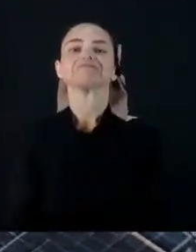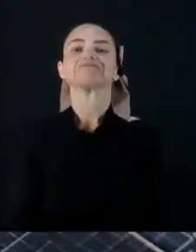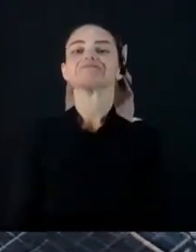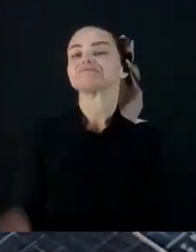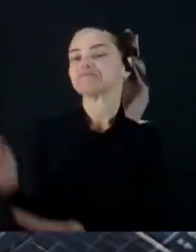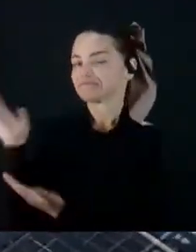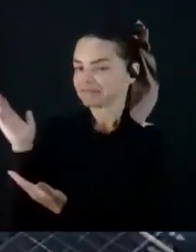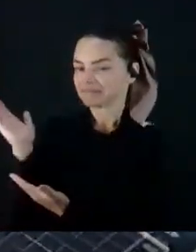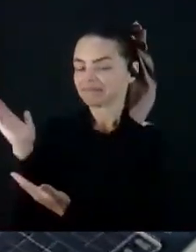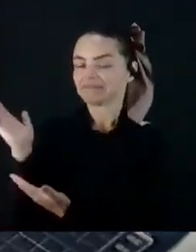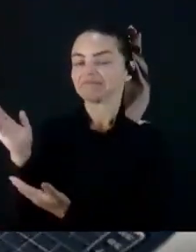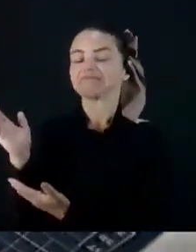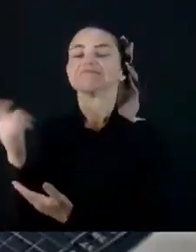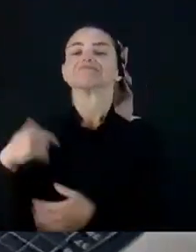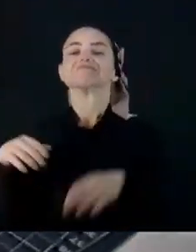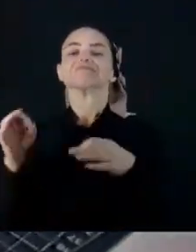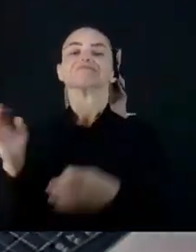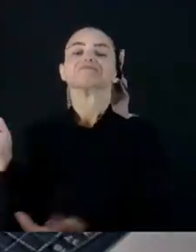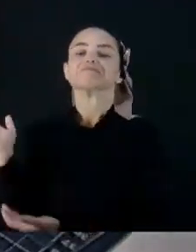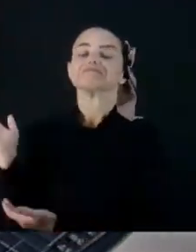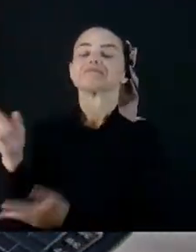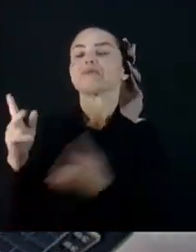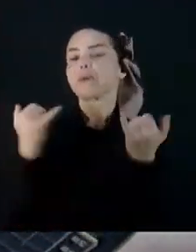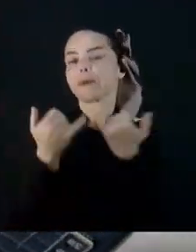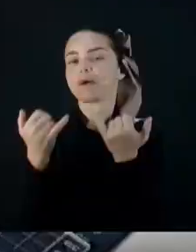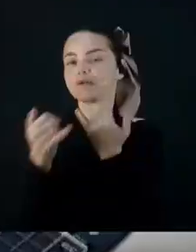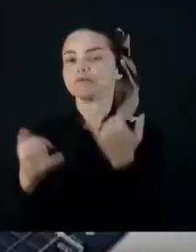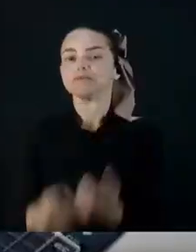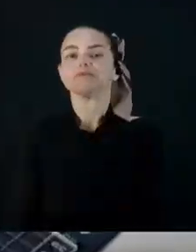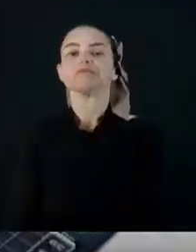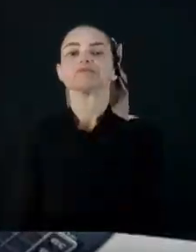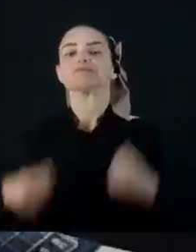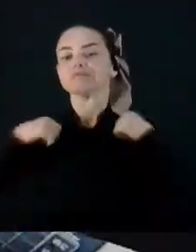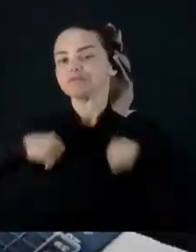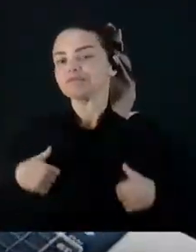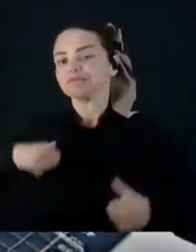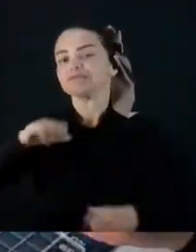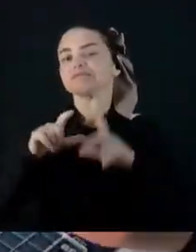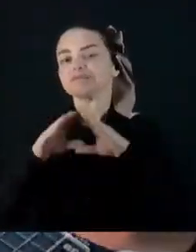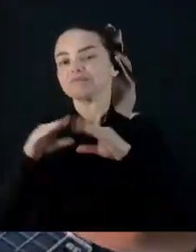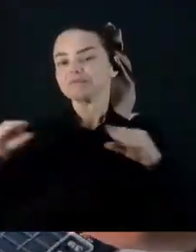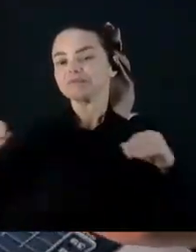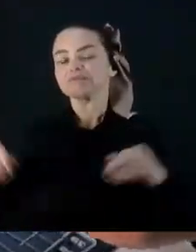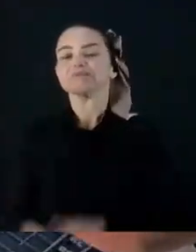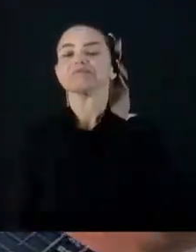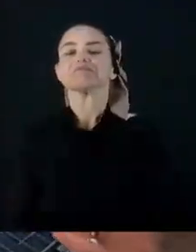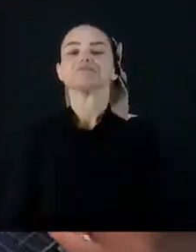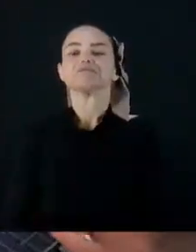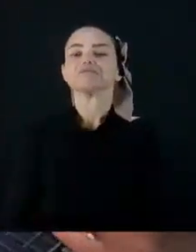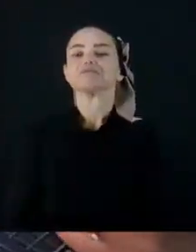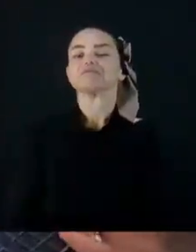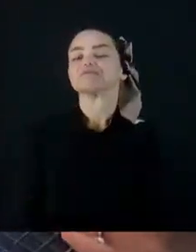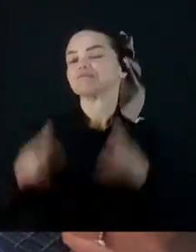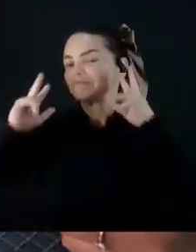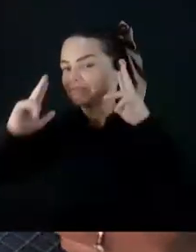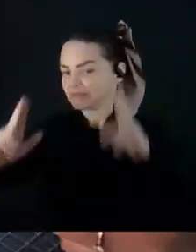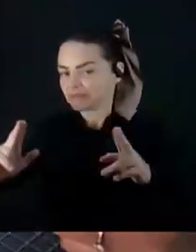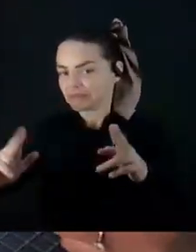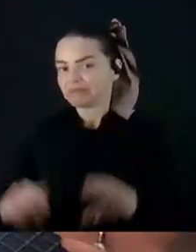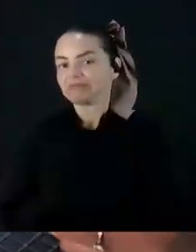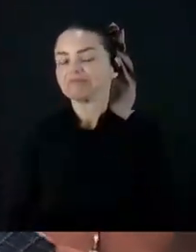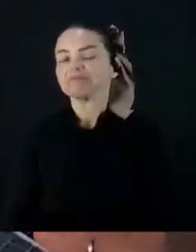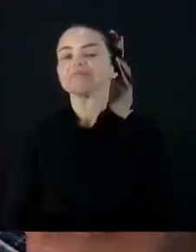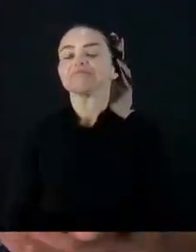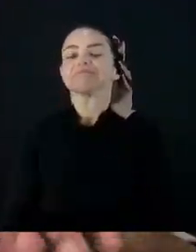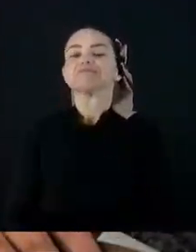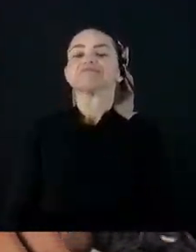tecidinhos lateral, né? Esse aqui foi feito com cordão de algodão, né? Pra vocês verem, é o mesmo saquinho, ó. A boca, ele foi fechada mais